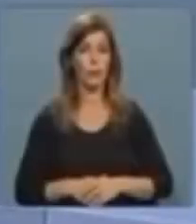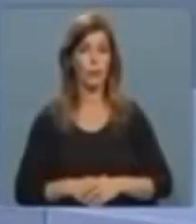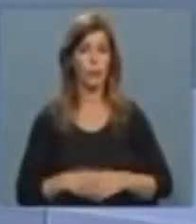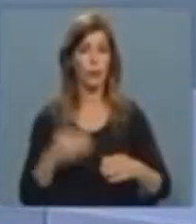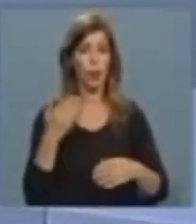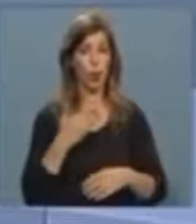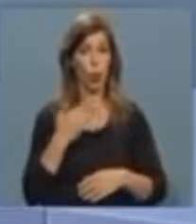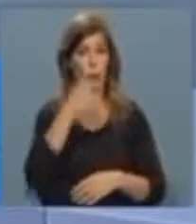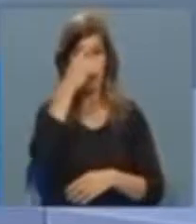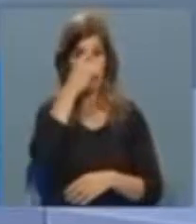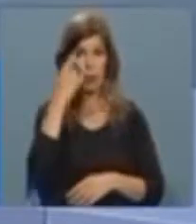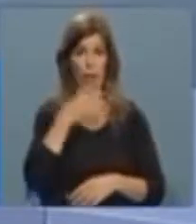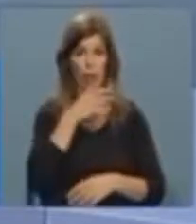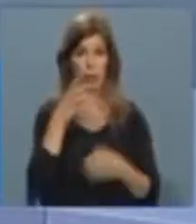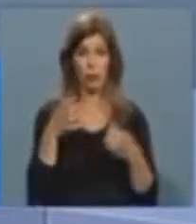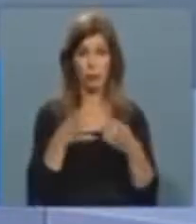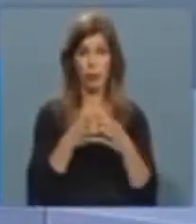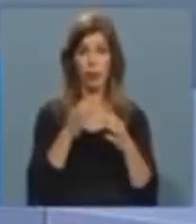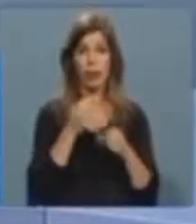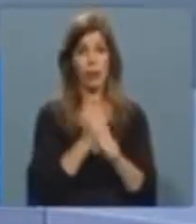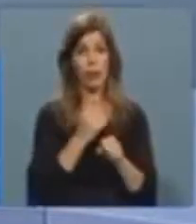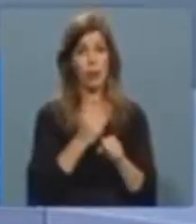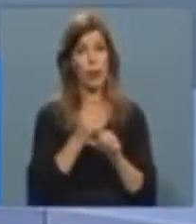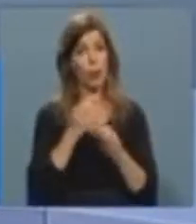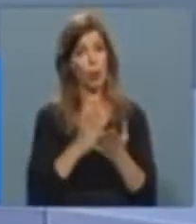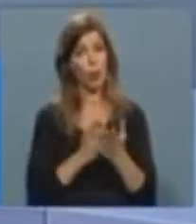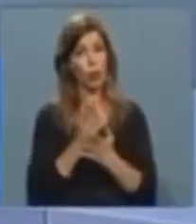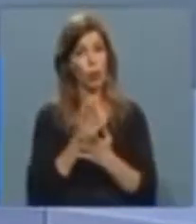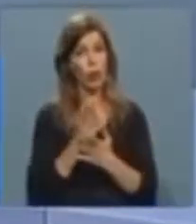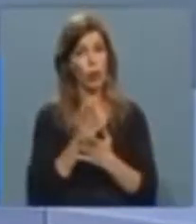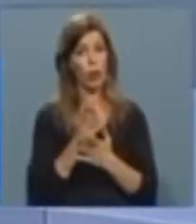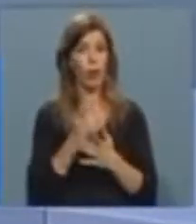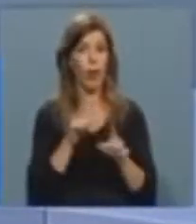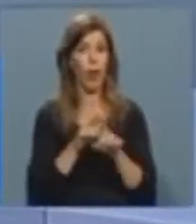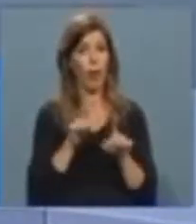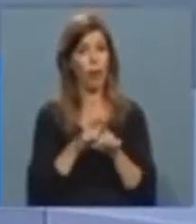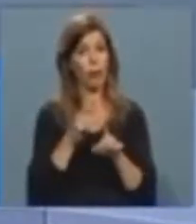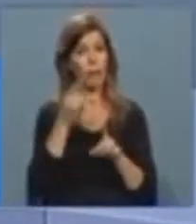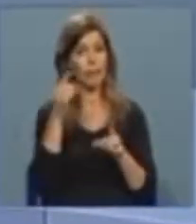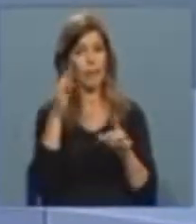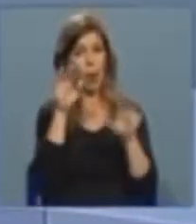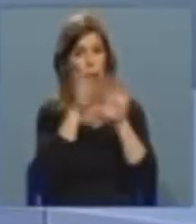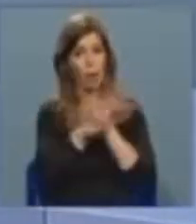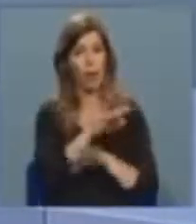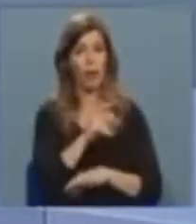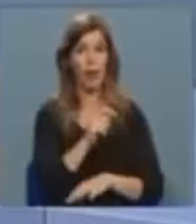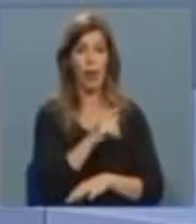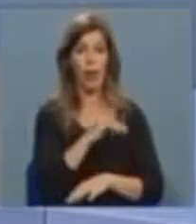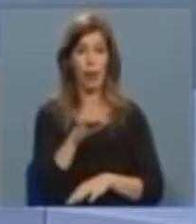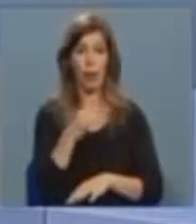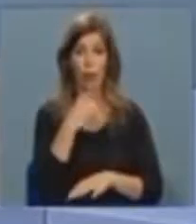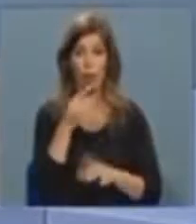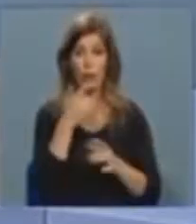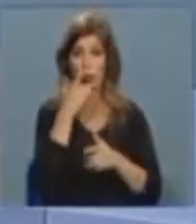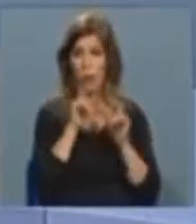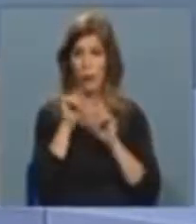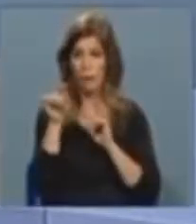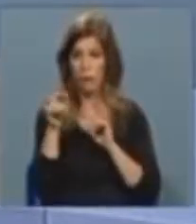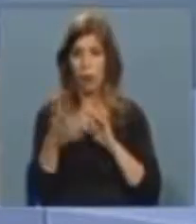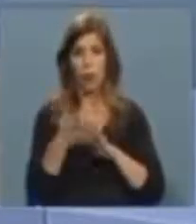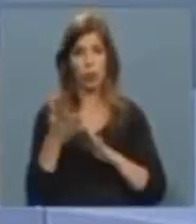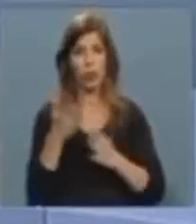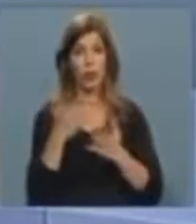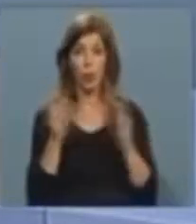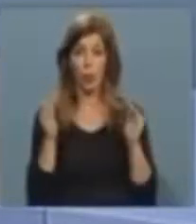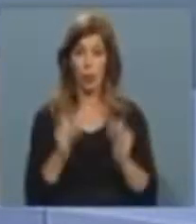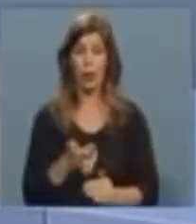A Ordem dos Enfermeiros diz que a rede de cuidados continuados na região é uma miragem. Elvio Jesus defende que a corrida às urgências só diminui